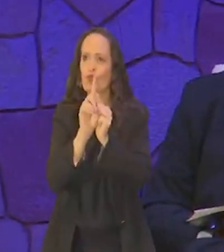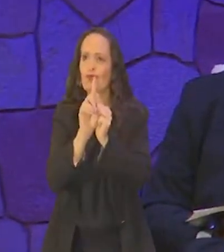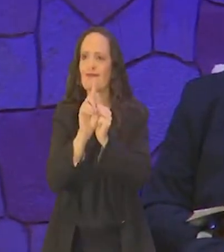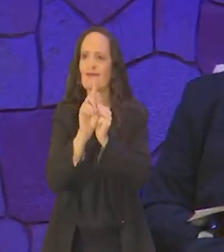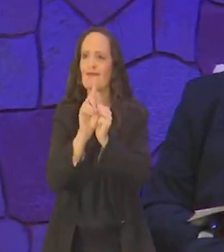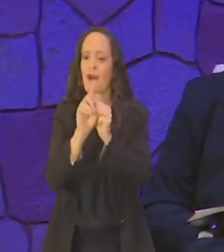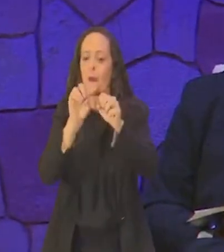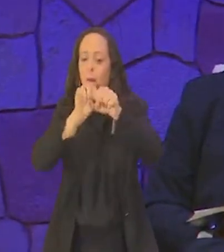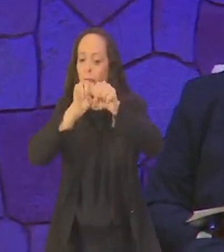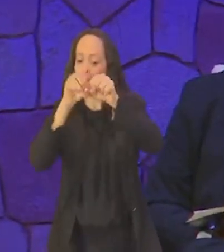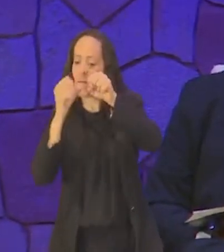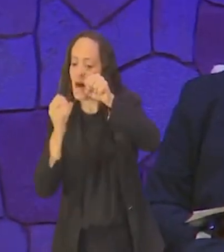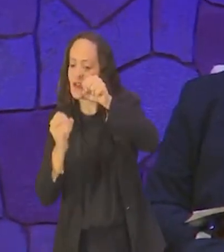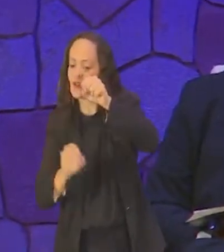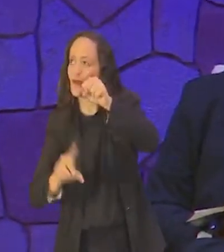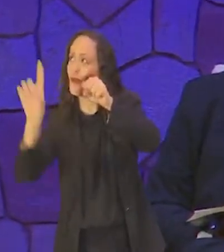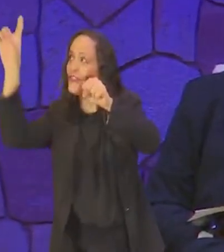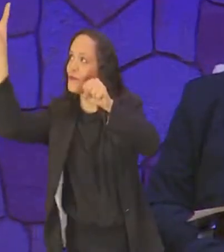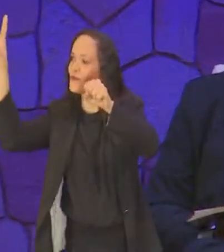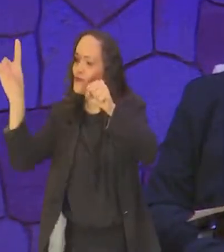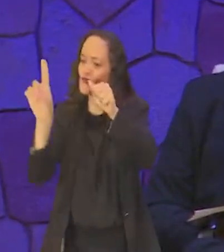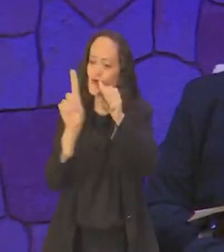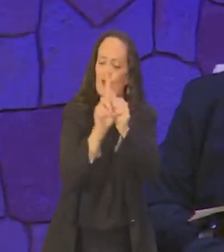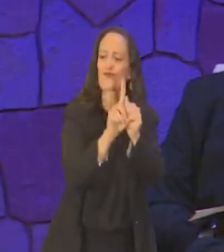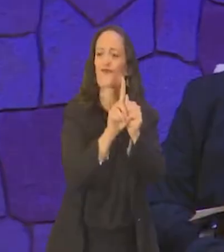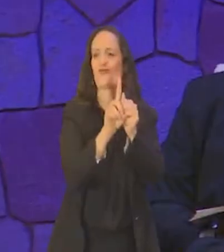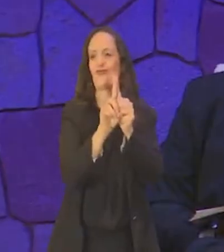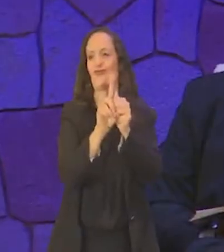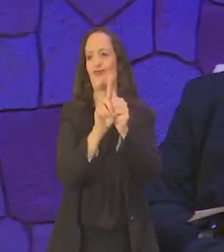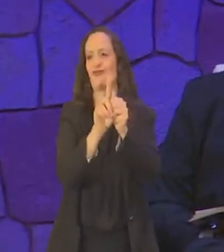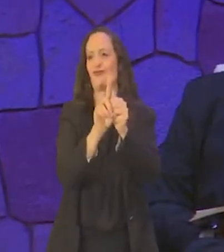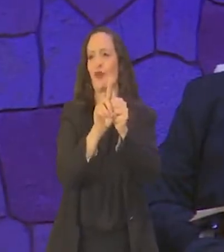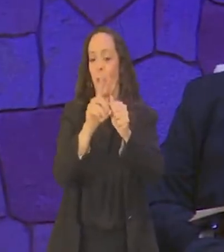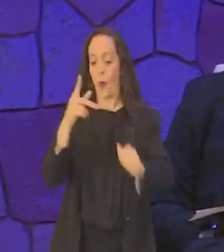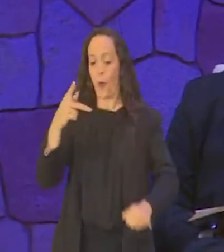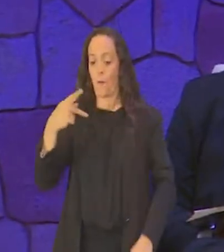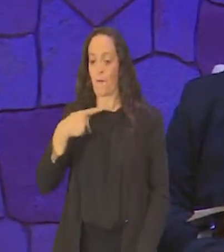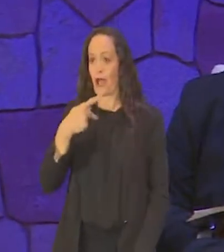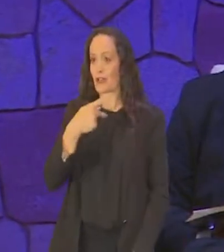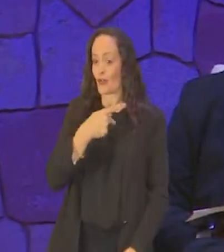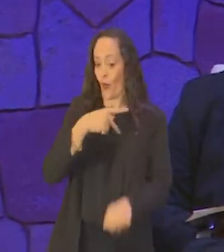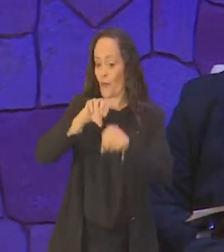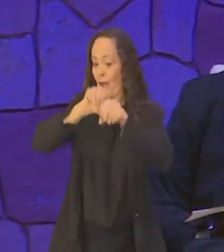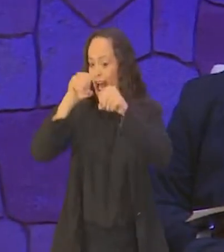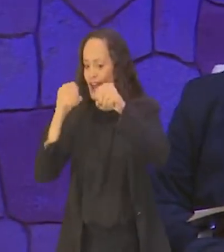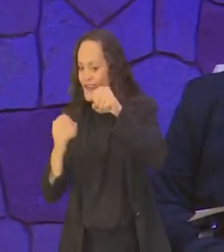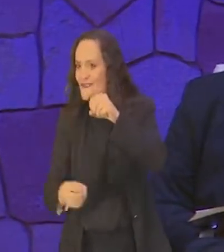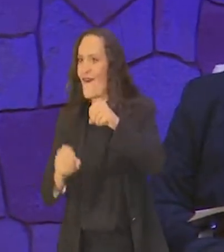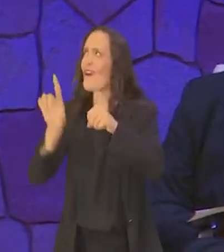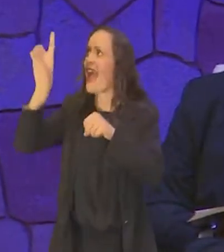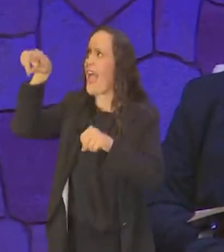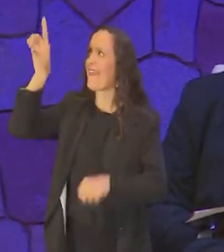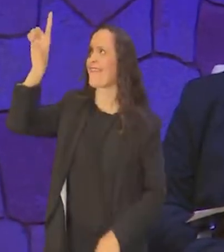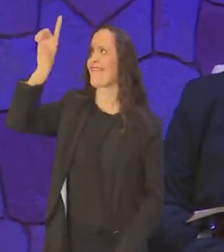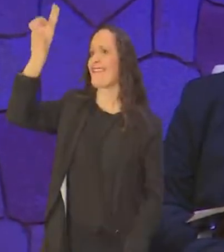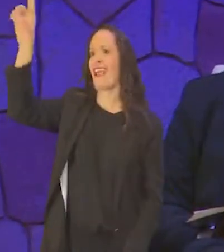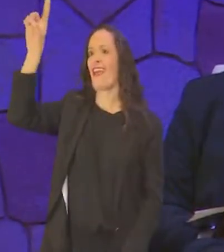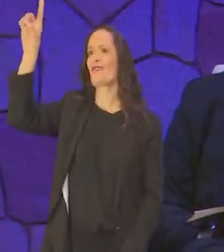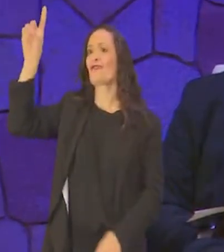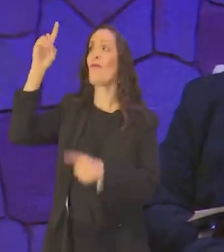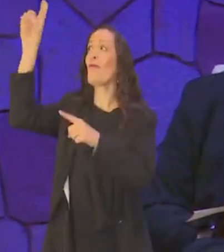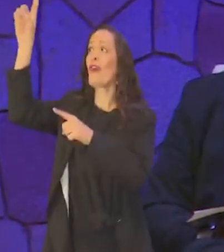pastor está presente na sua vida, o seu pastor o guiou por aquele caminho.